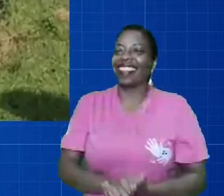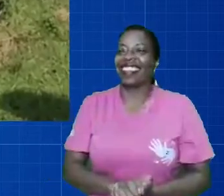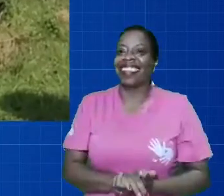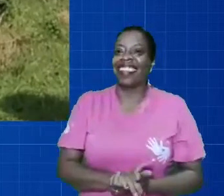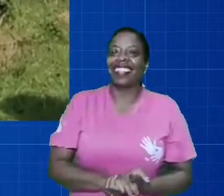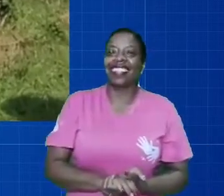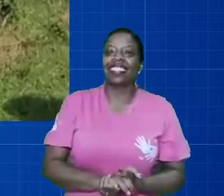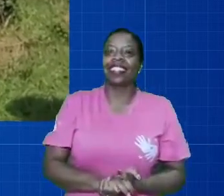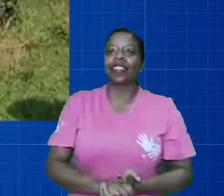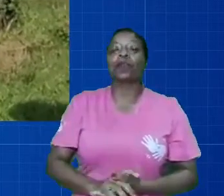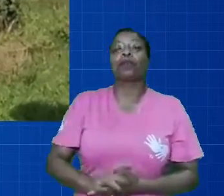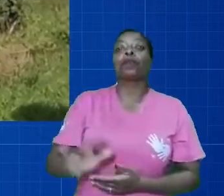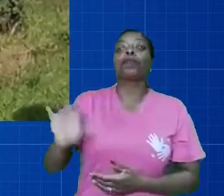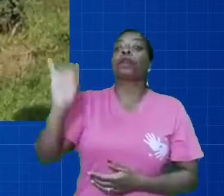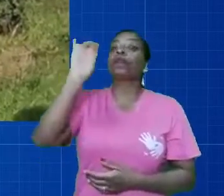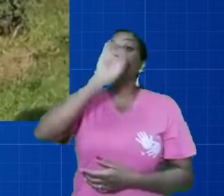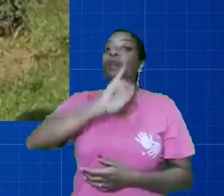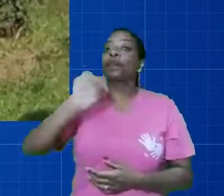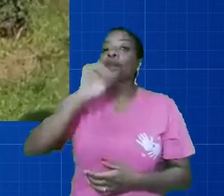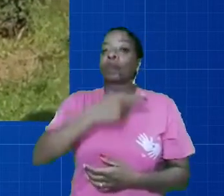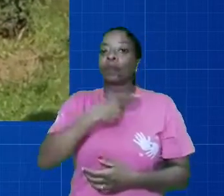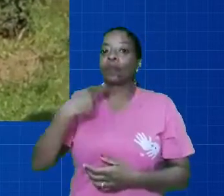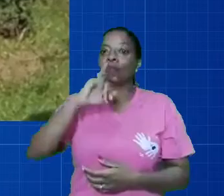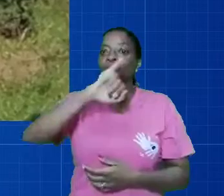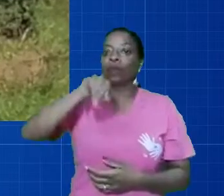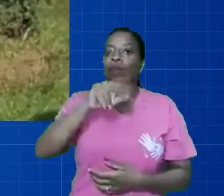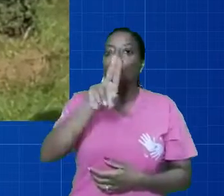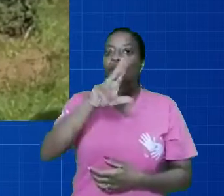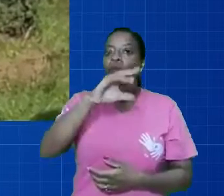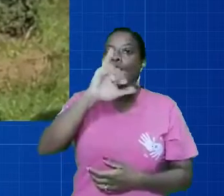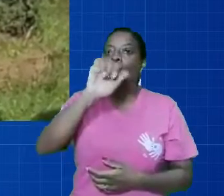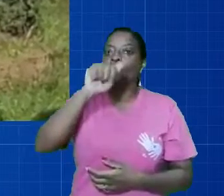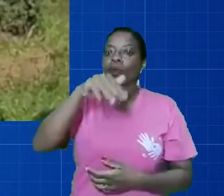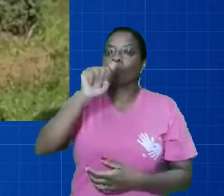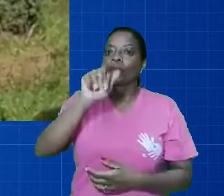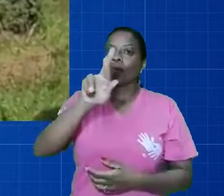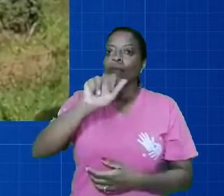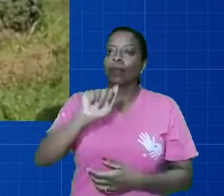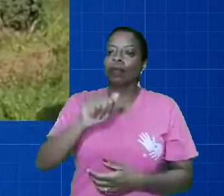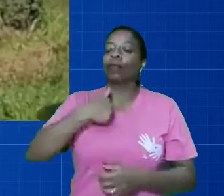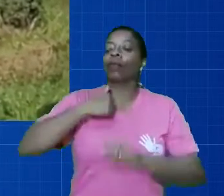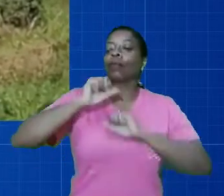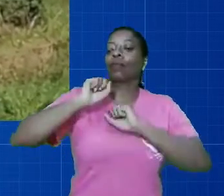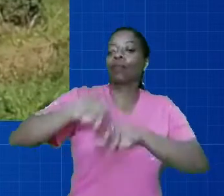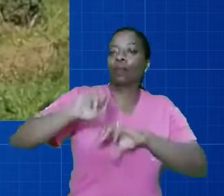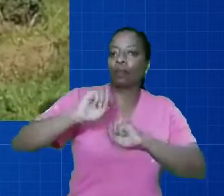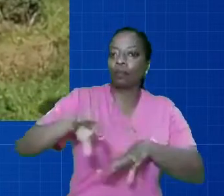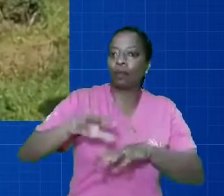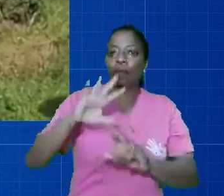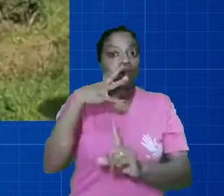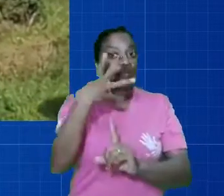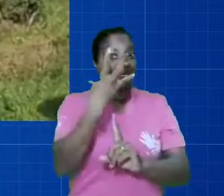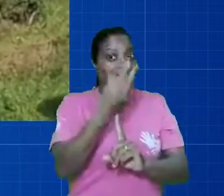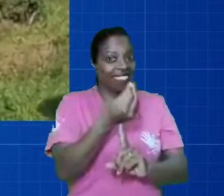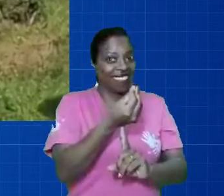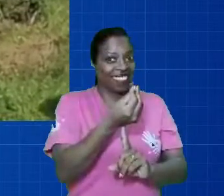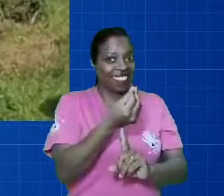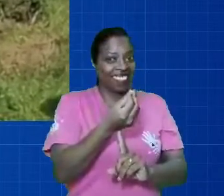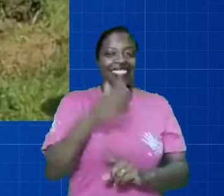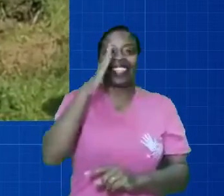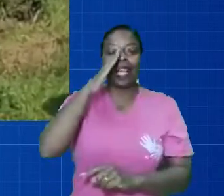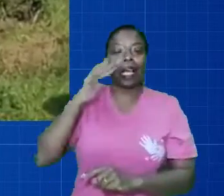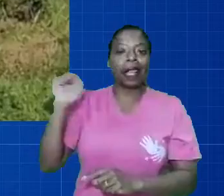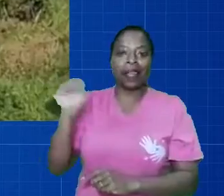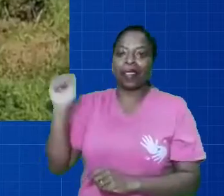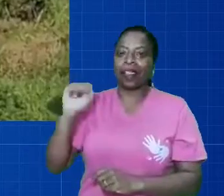Olá, meu nome é Jucimara Lima, sou professora de arte do município há mais de 30 anos, e nós estamos hoje